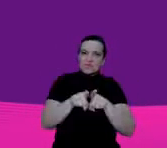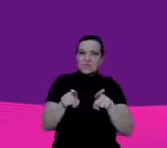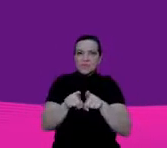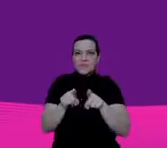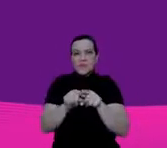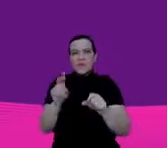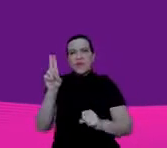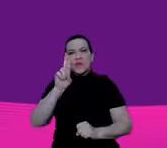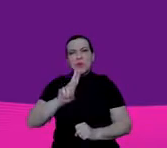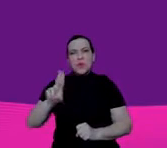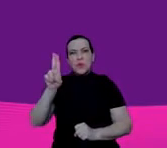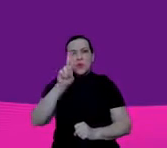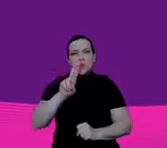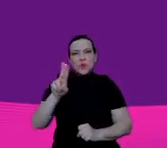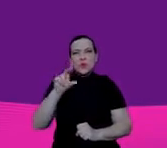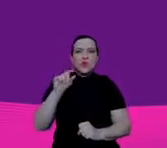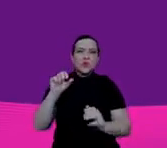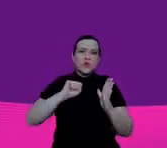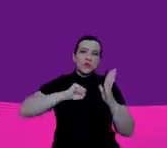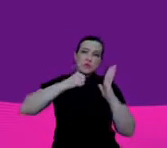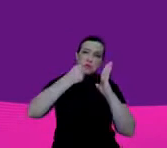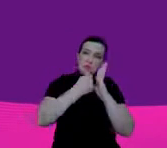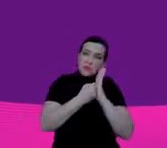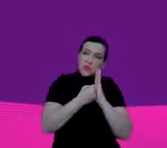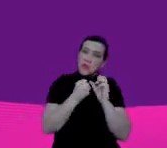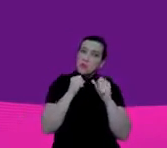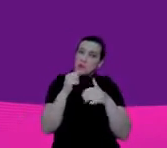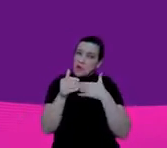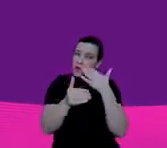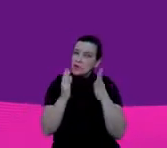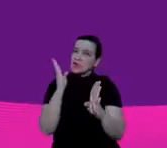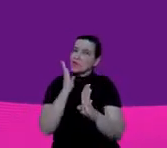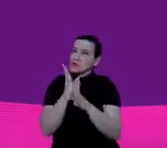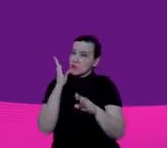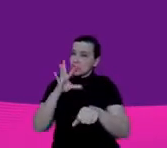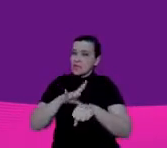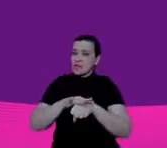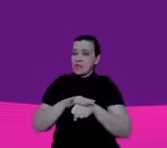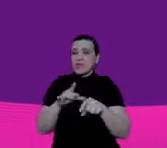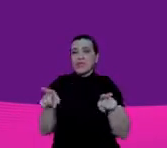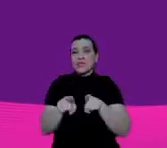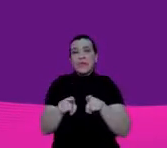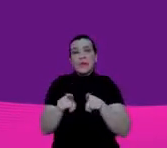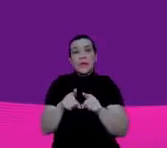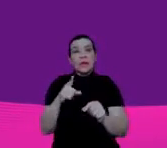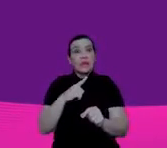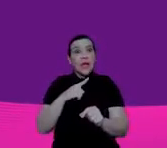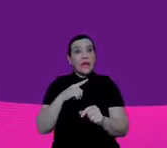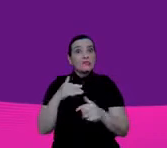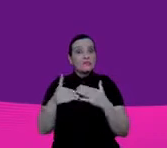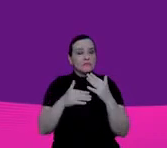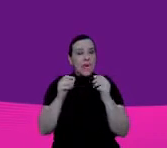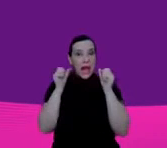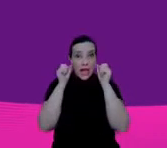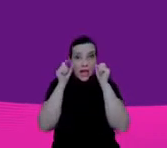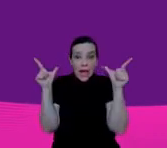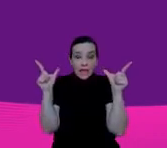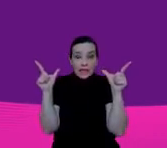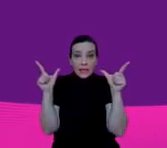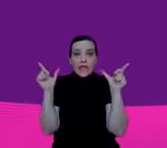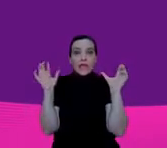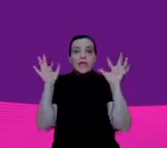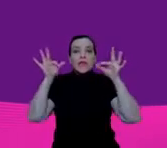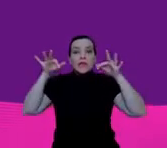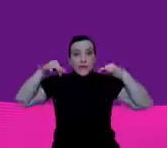podem estar justificando o quadro parkinsoniano, e você tem alguns sinais de alerta. Ao final dessa avaliação, você